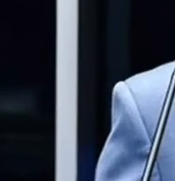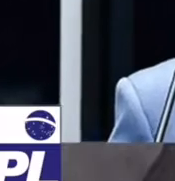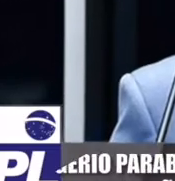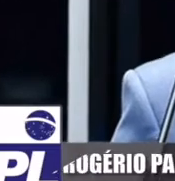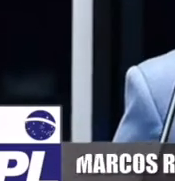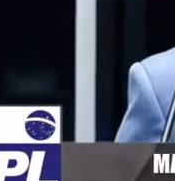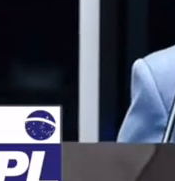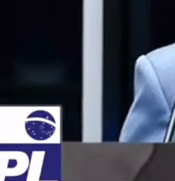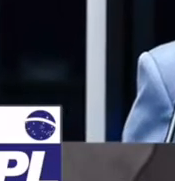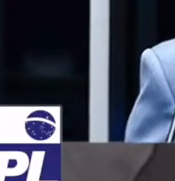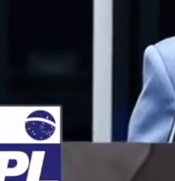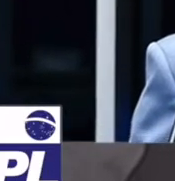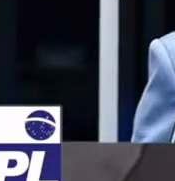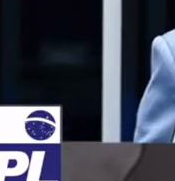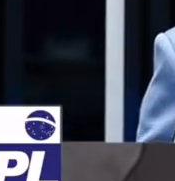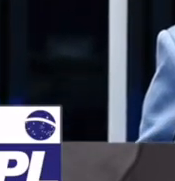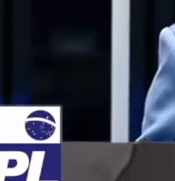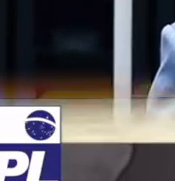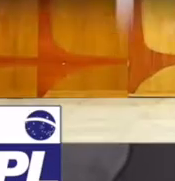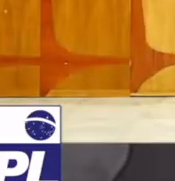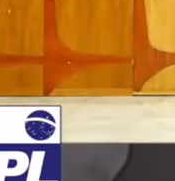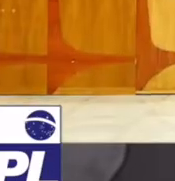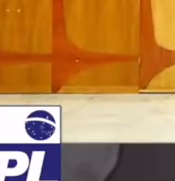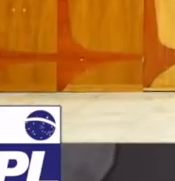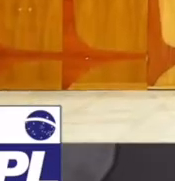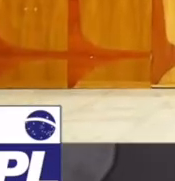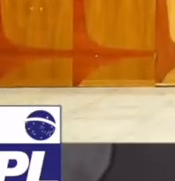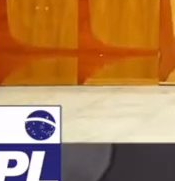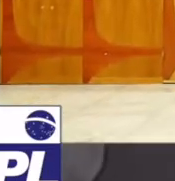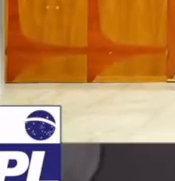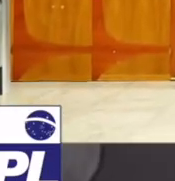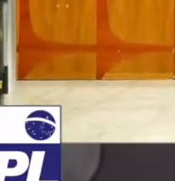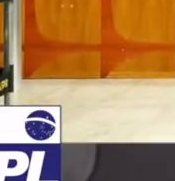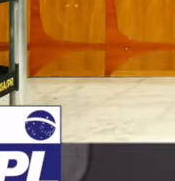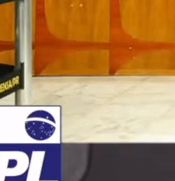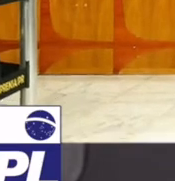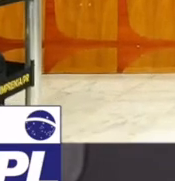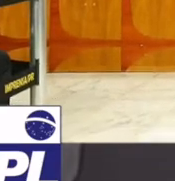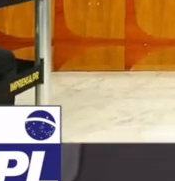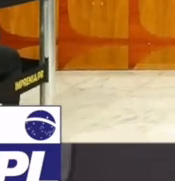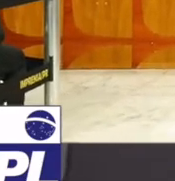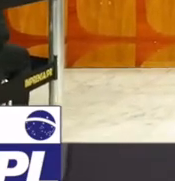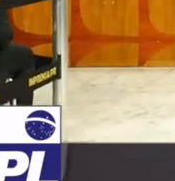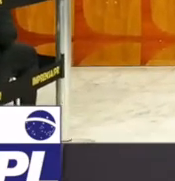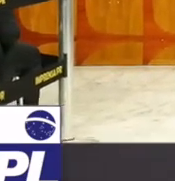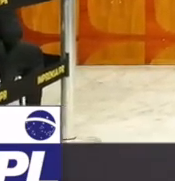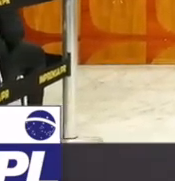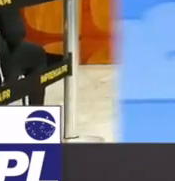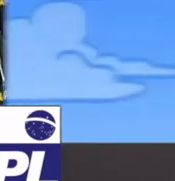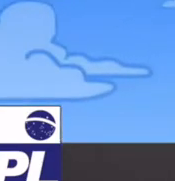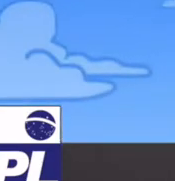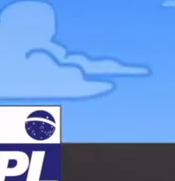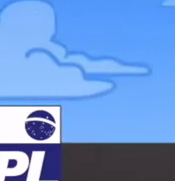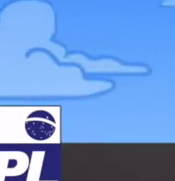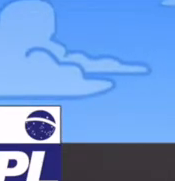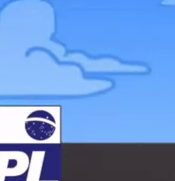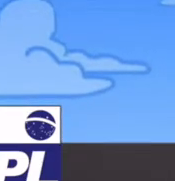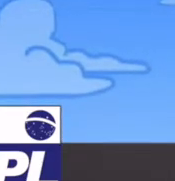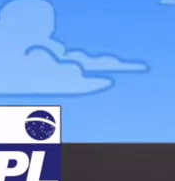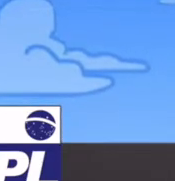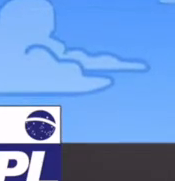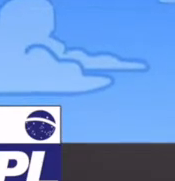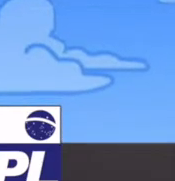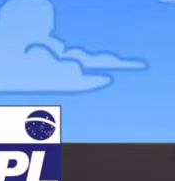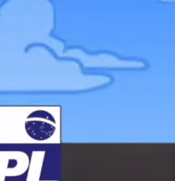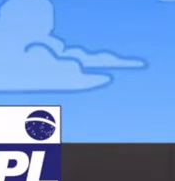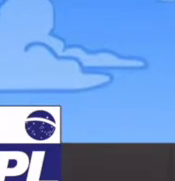O senador Marcos Rogério parabenizou o governo federal por anunciar a decisão de apresentar uma proposta de emenda à